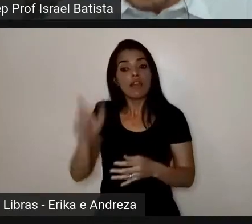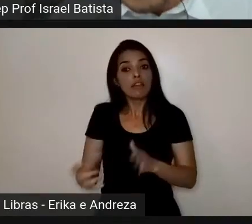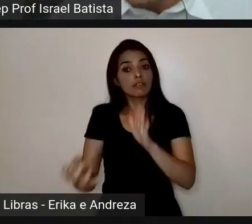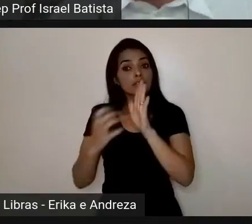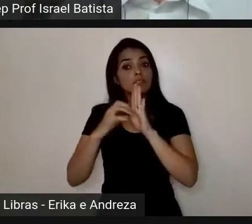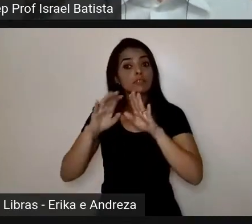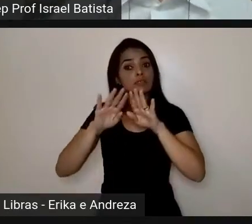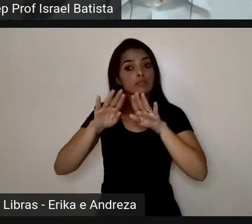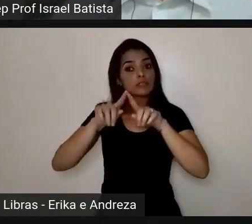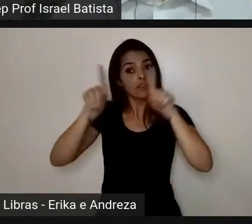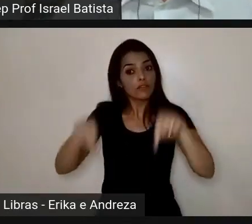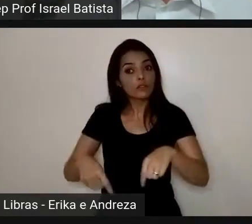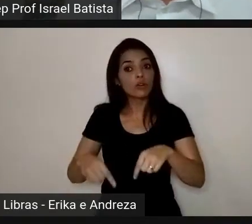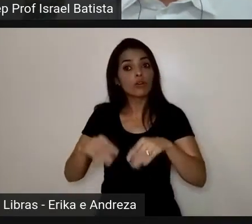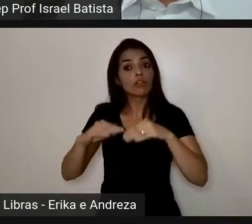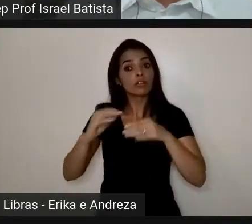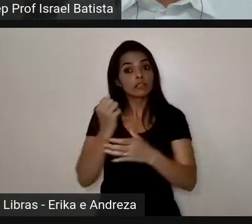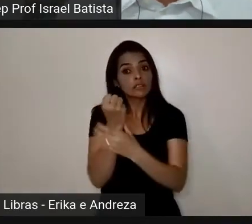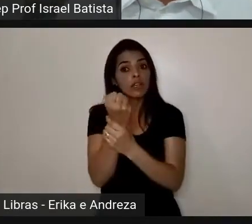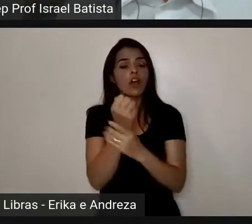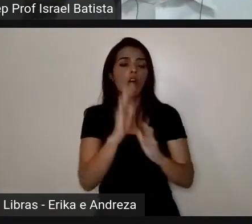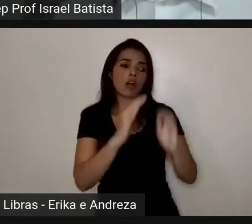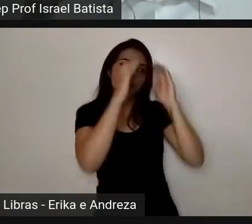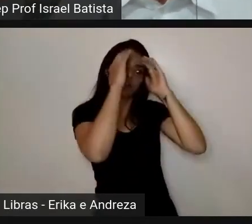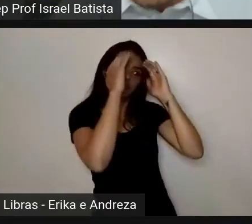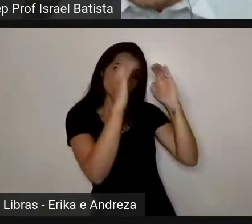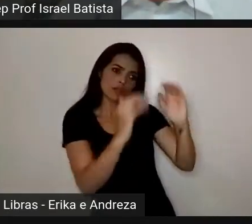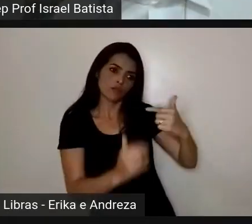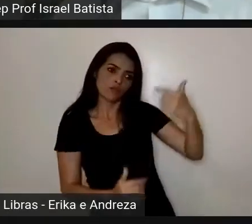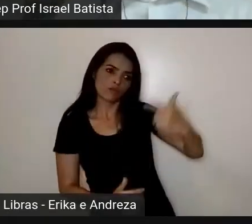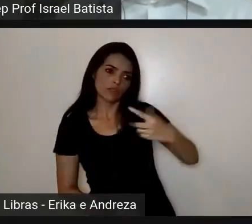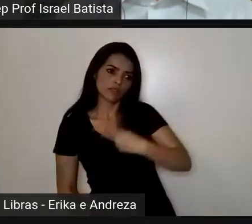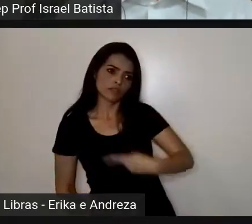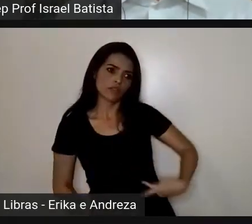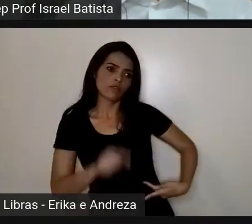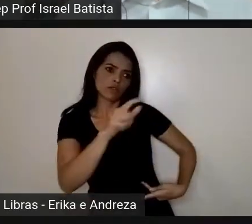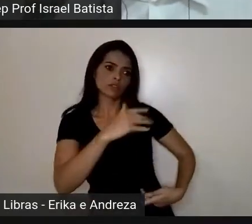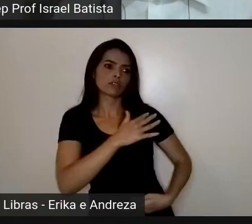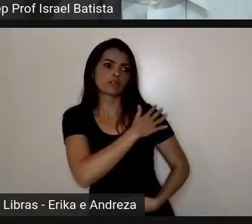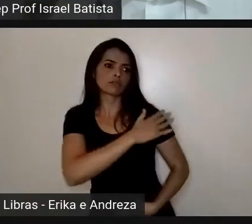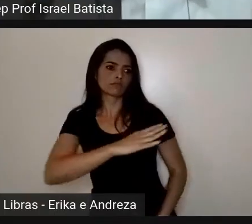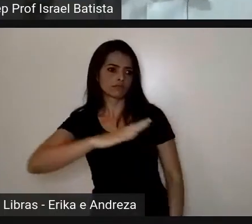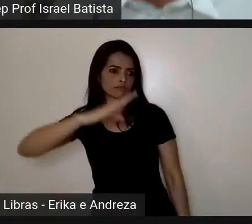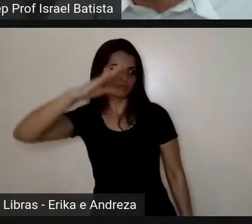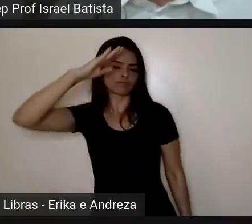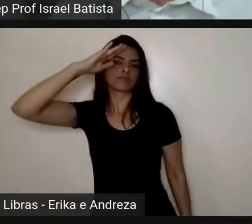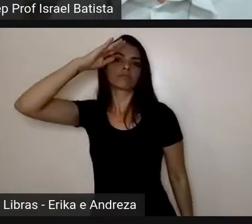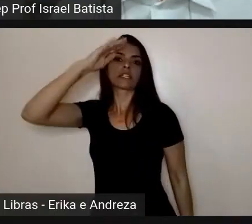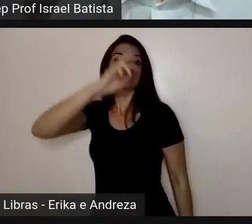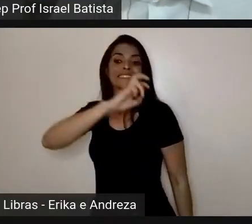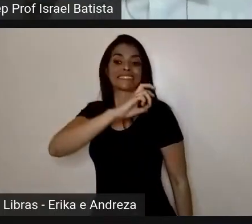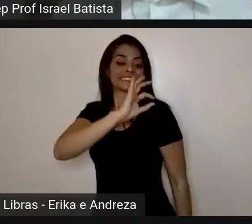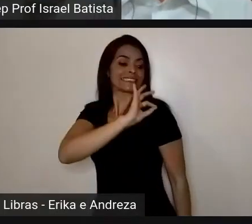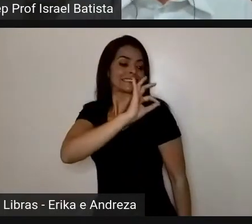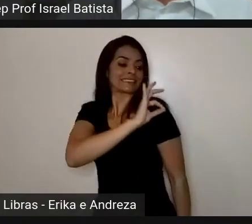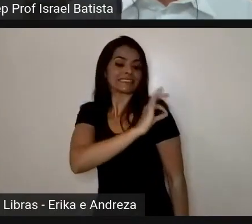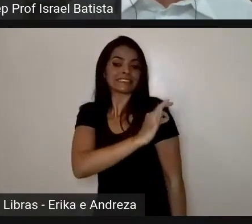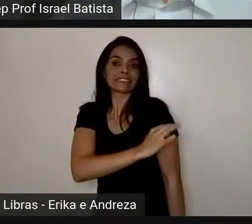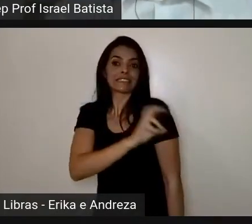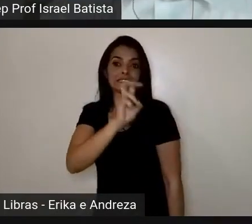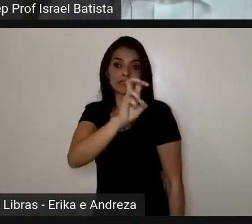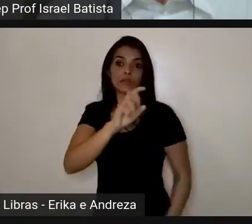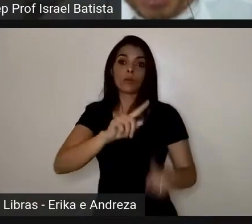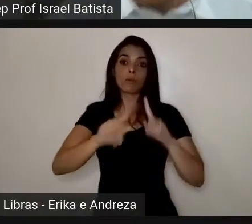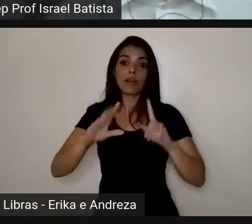com todo respeito, senhor vice-presidente, o senhor é um general de 5 estrelas, mas em ciência, quem tem